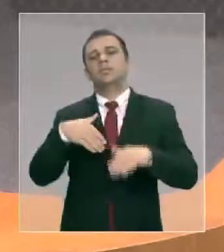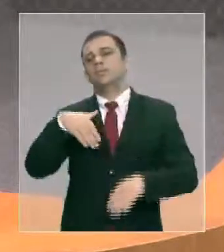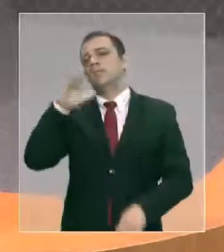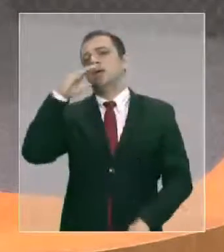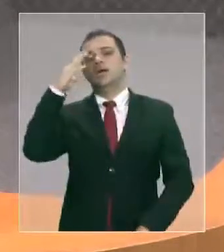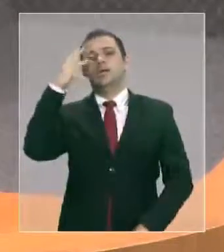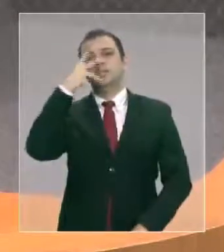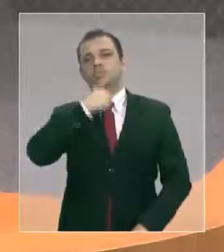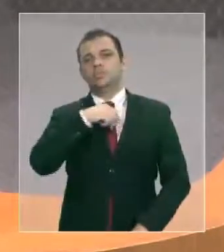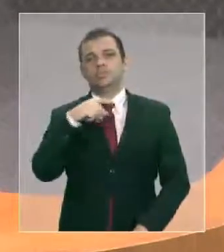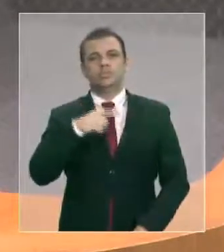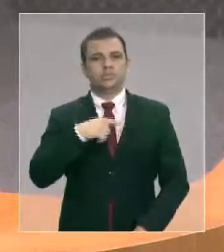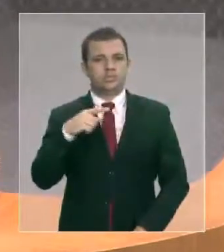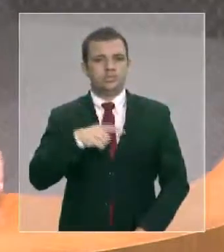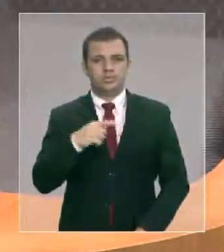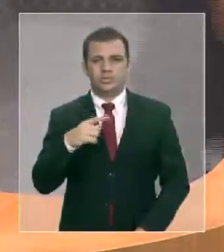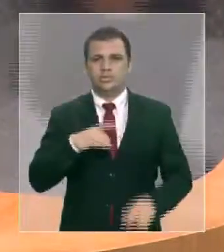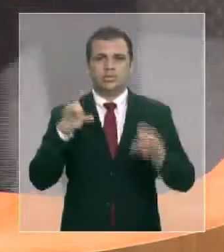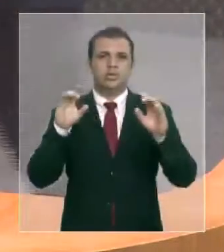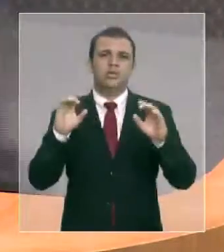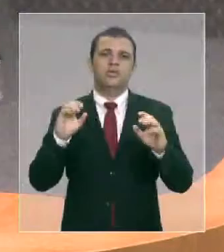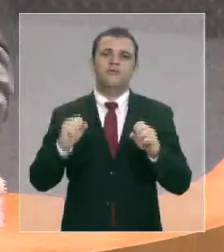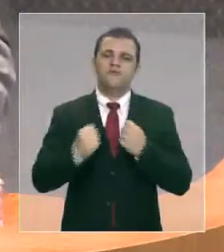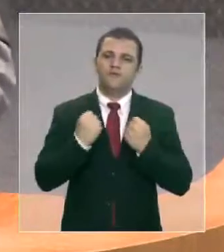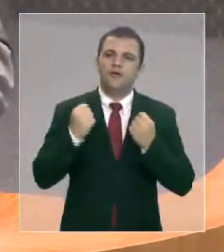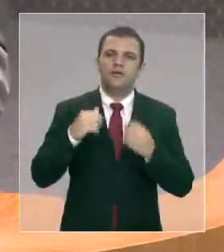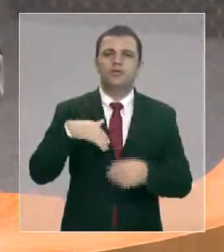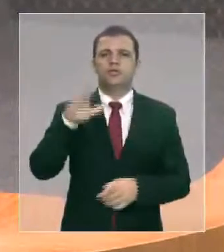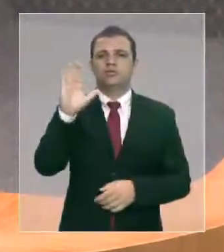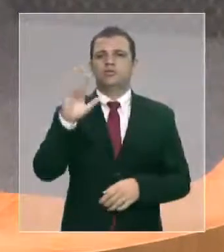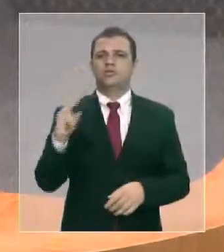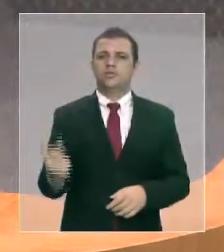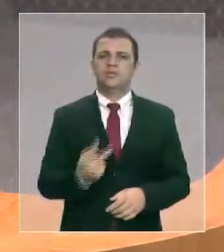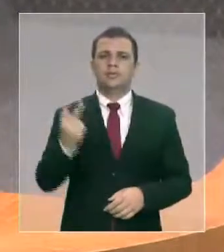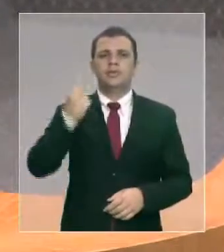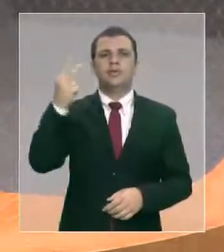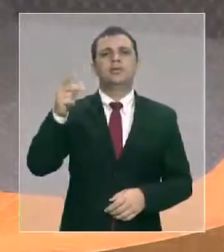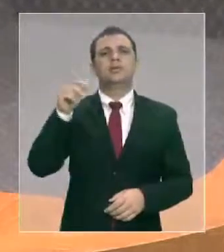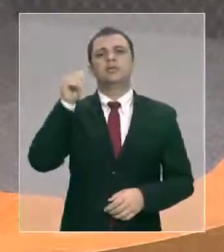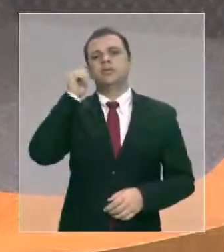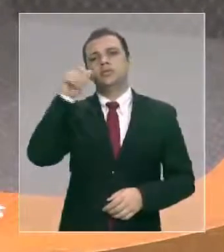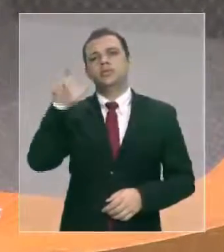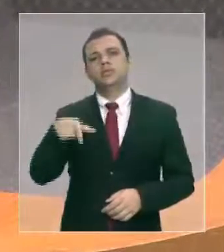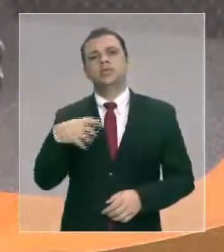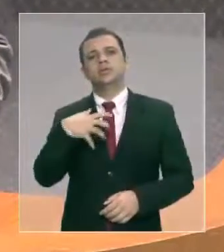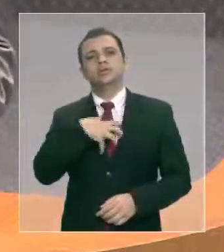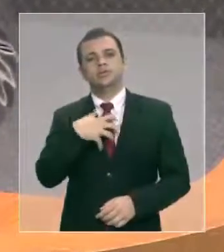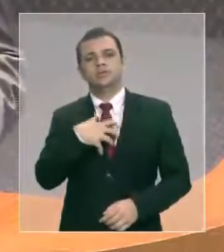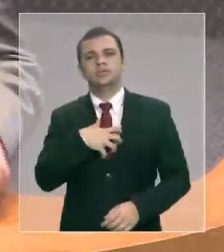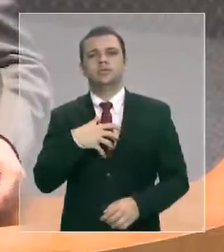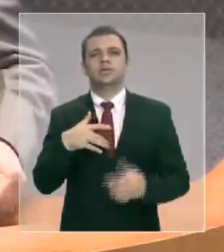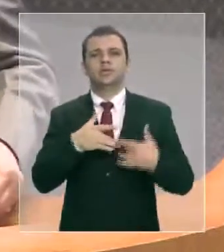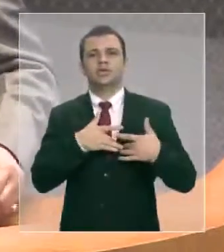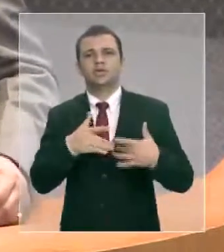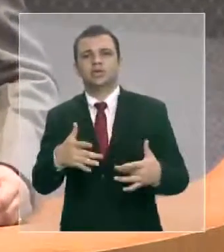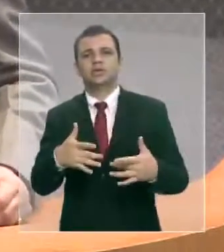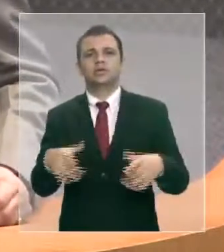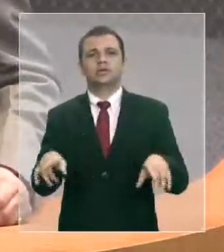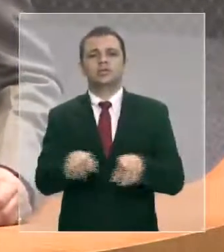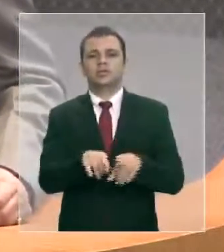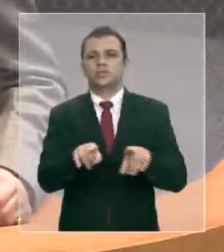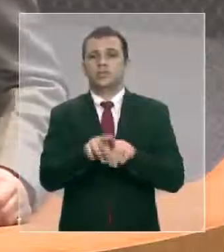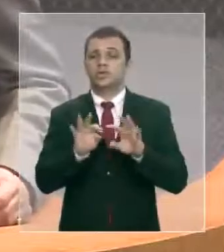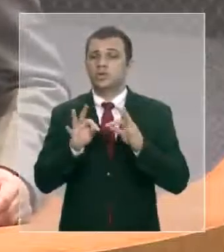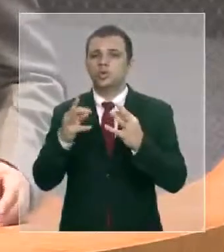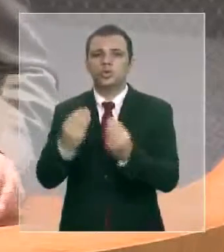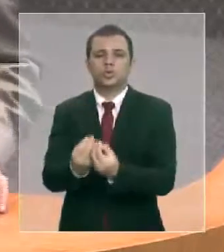de intenso, de valoroso na sociedade humana, pela sensibilidade que as mulheres têm, pela dedicação, por tudo que as mulheres